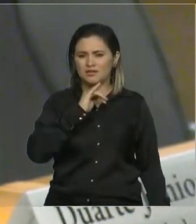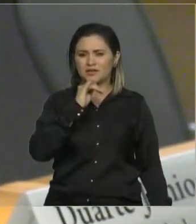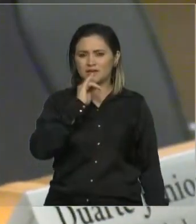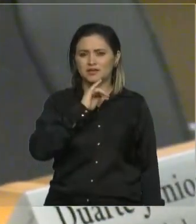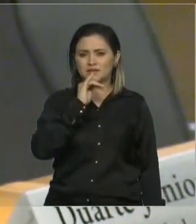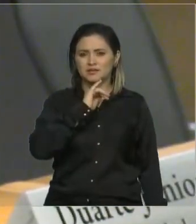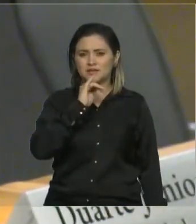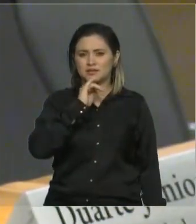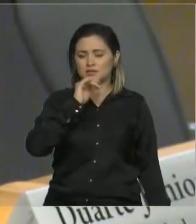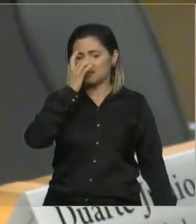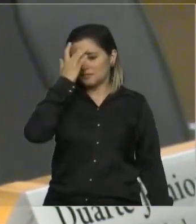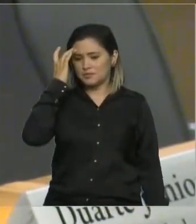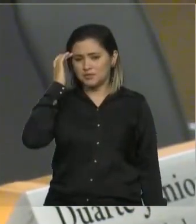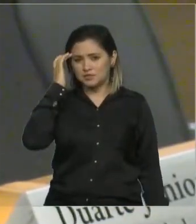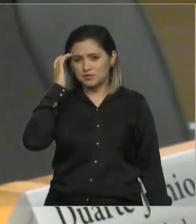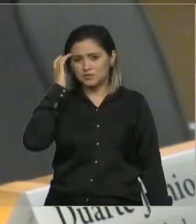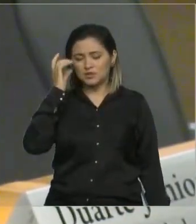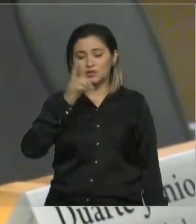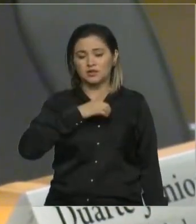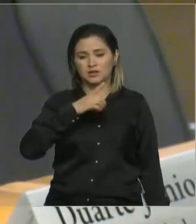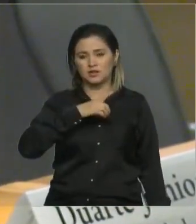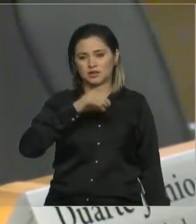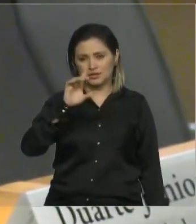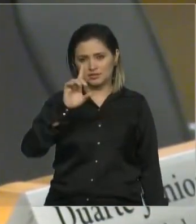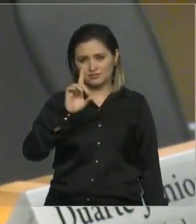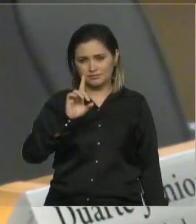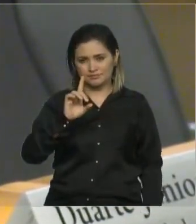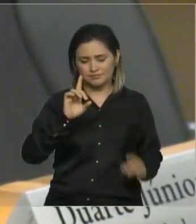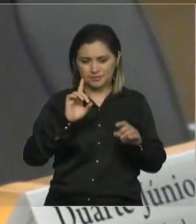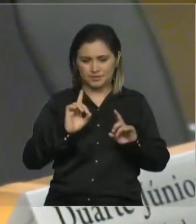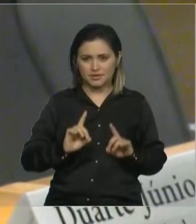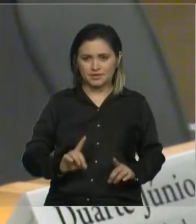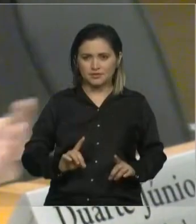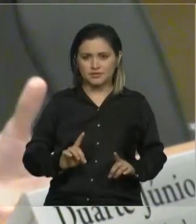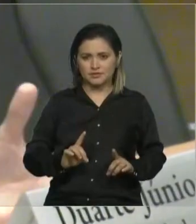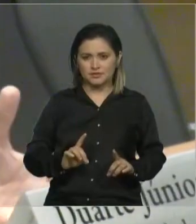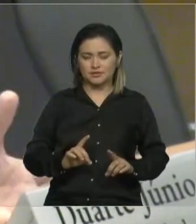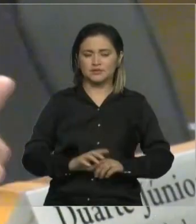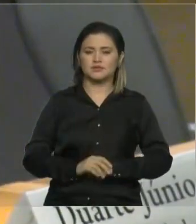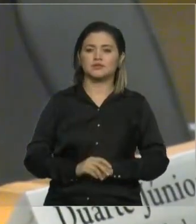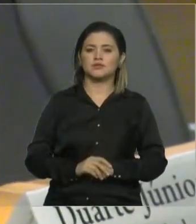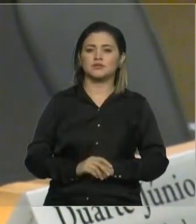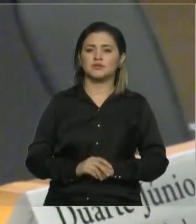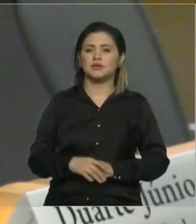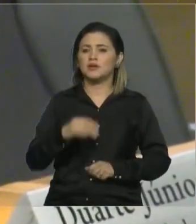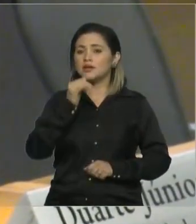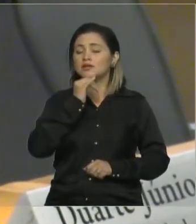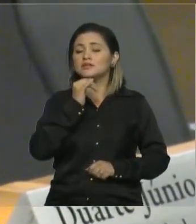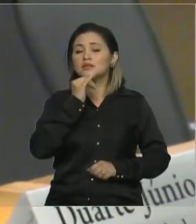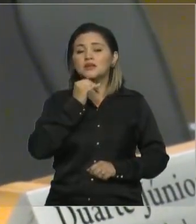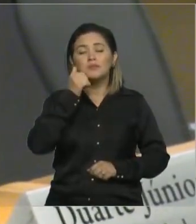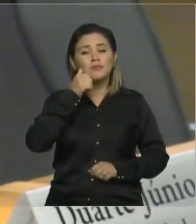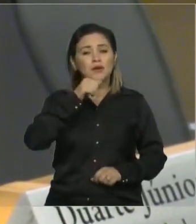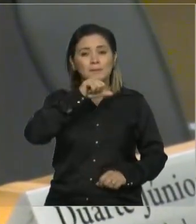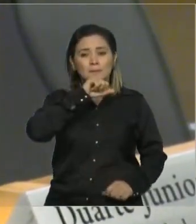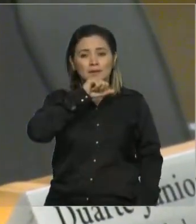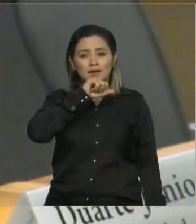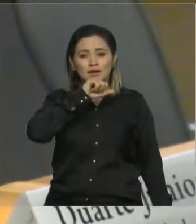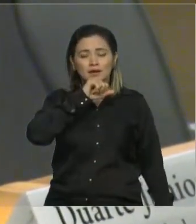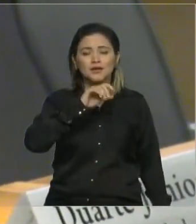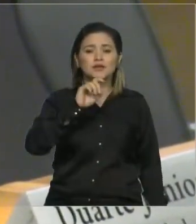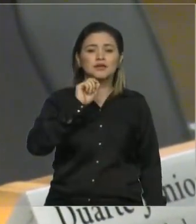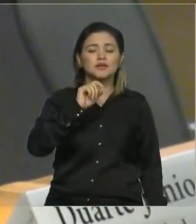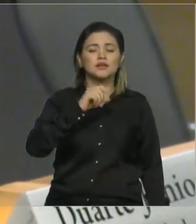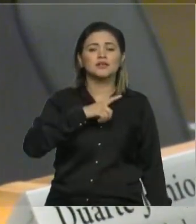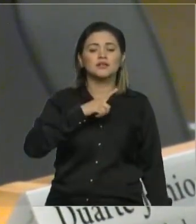às pessoas com deficiência, um exemplo para aquela mãe que tem um filho deficiente, que pode ver